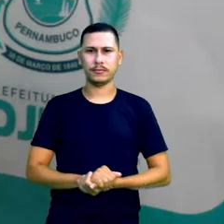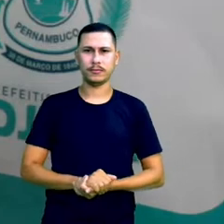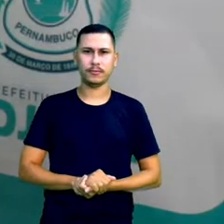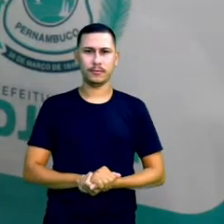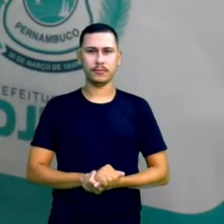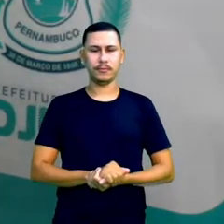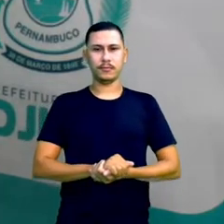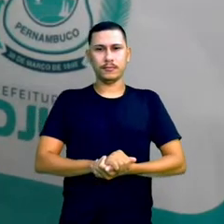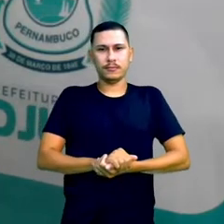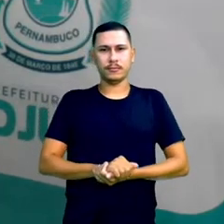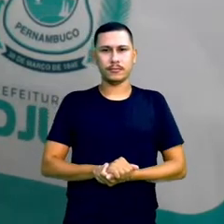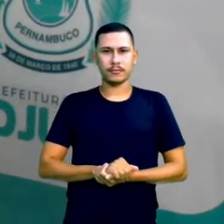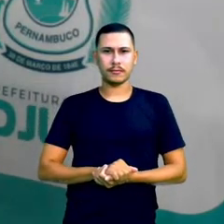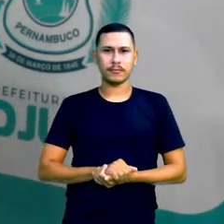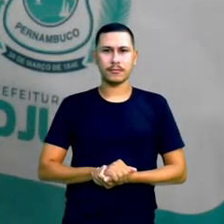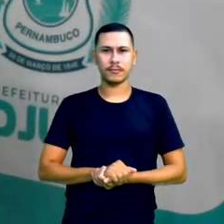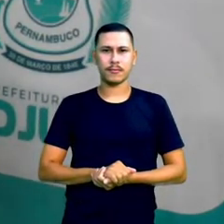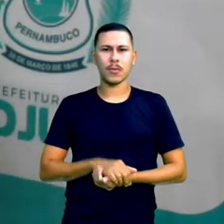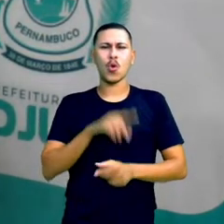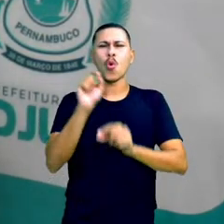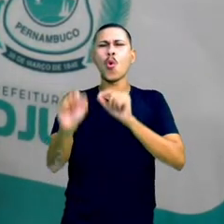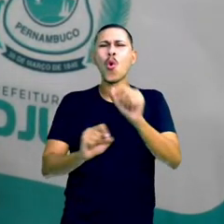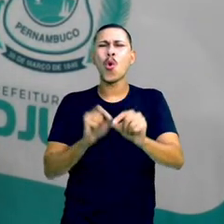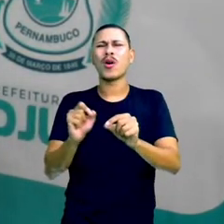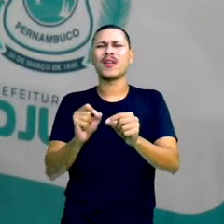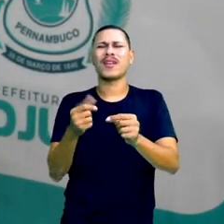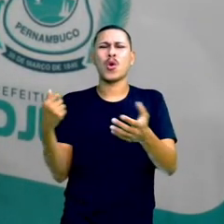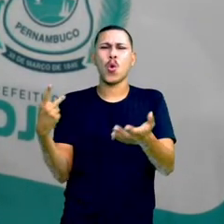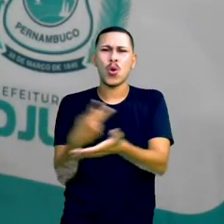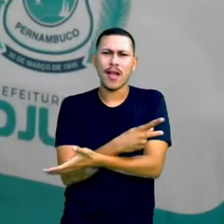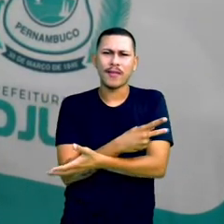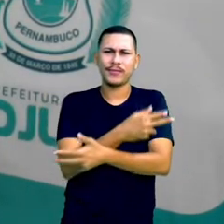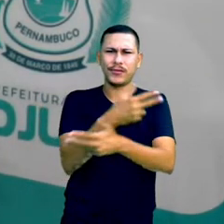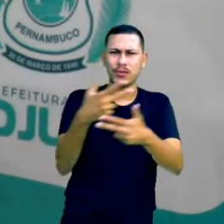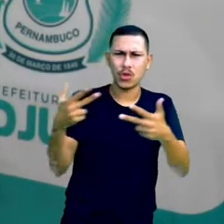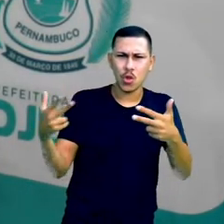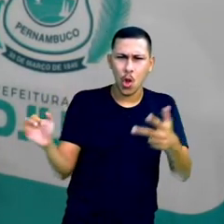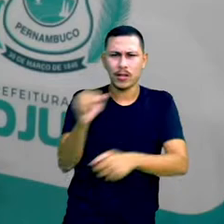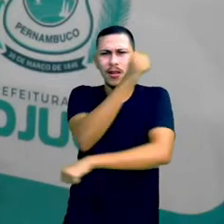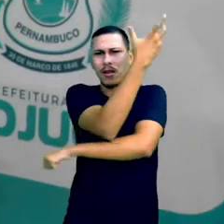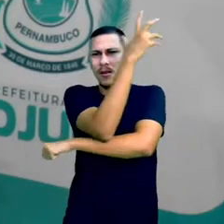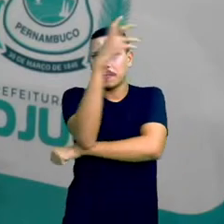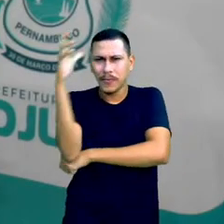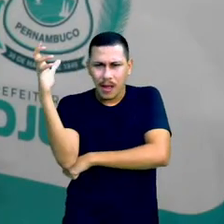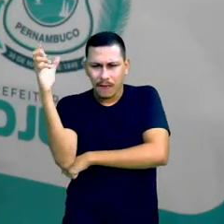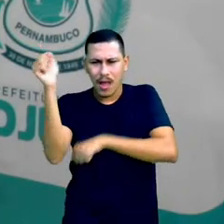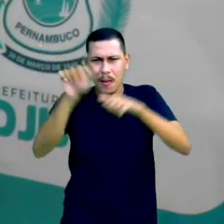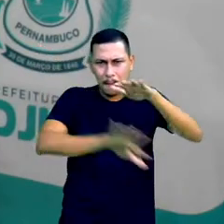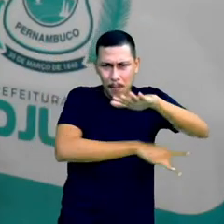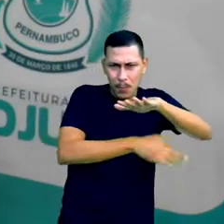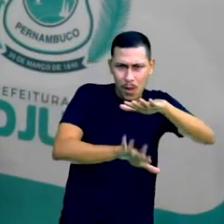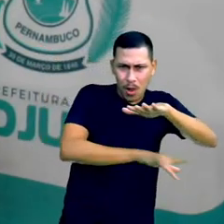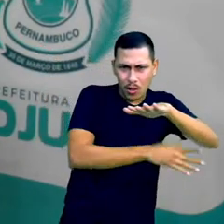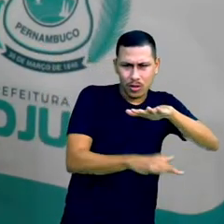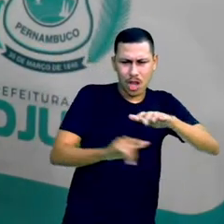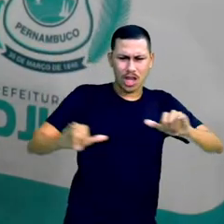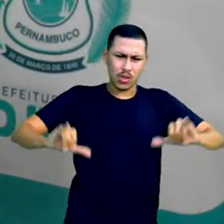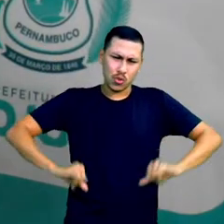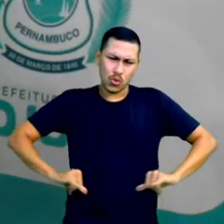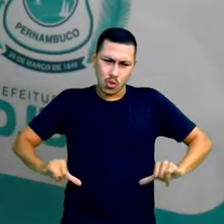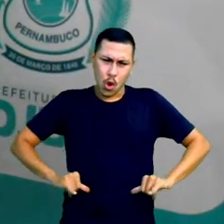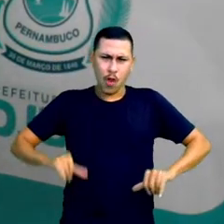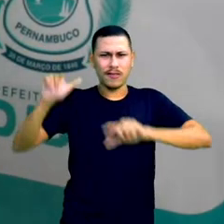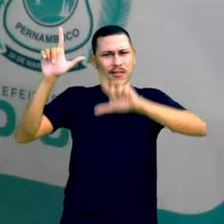certo? Agora, os impactos ambientais que essa área de Pantanal ela vem sofrendo. A gente vê aí na